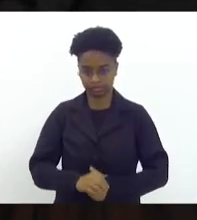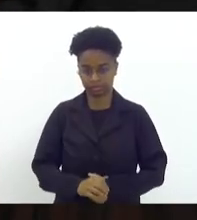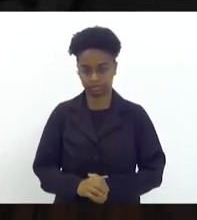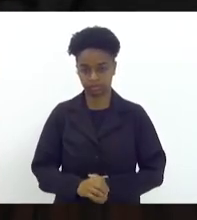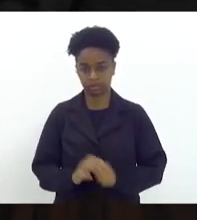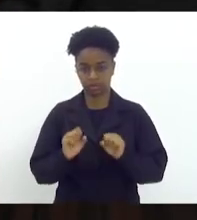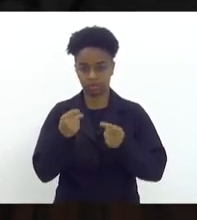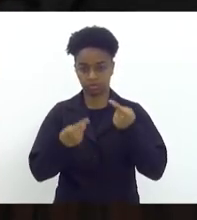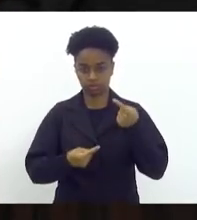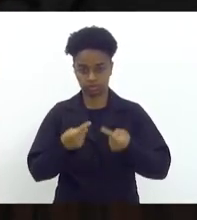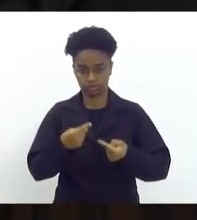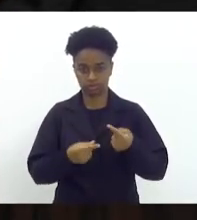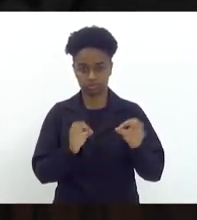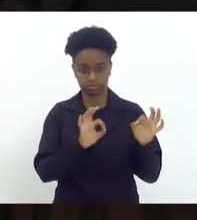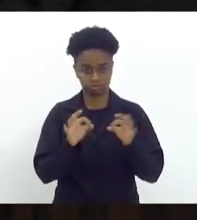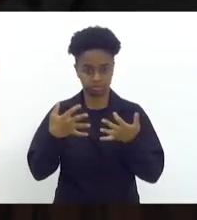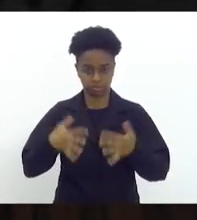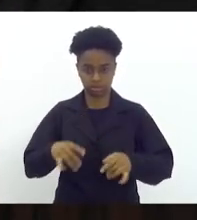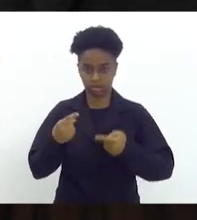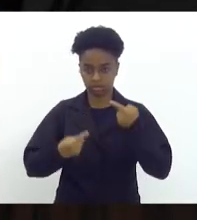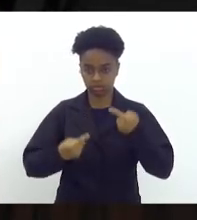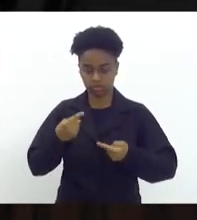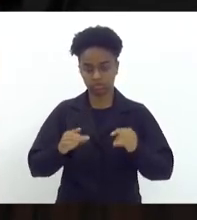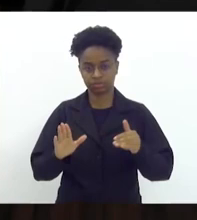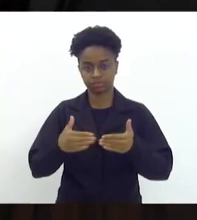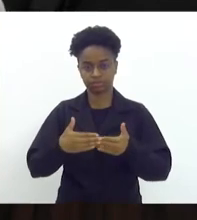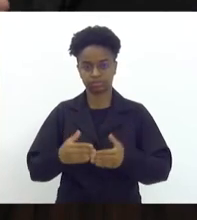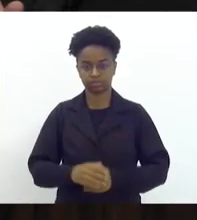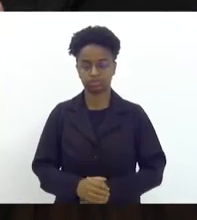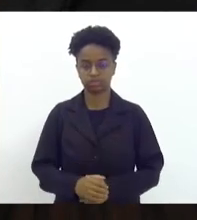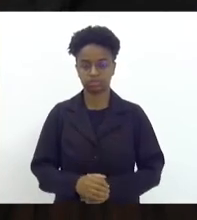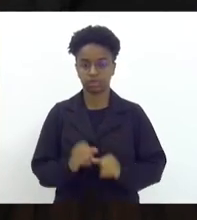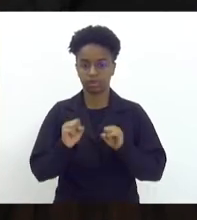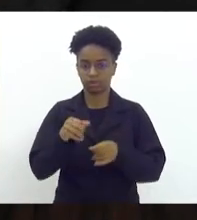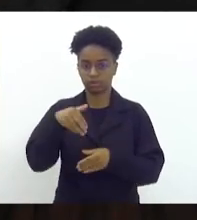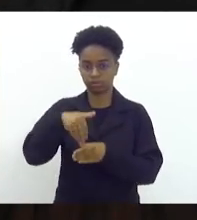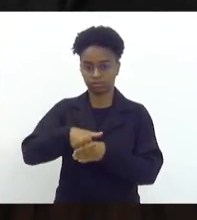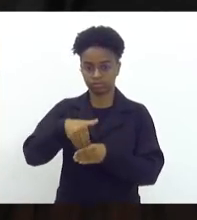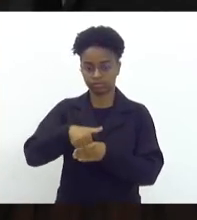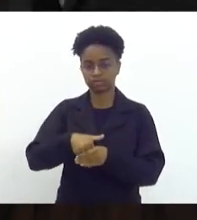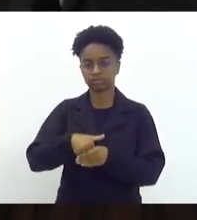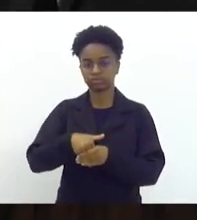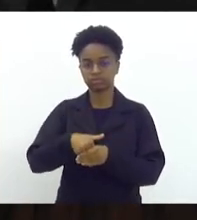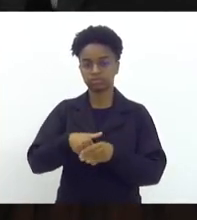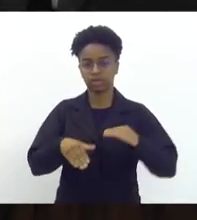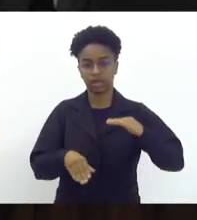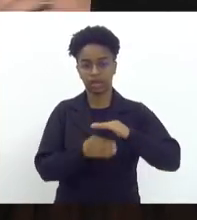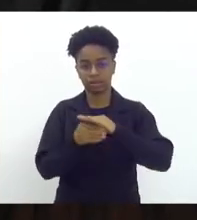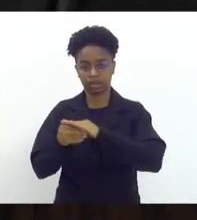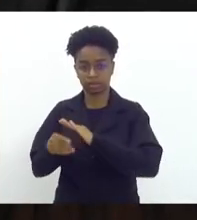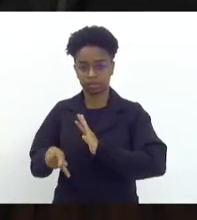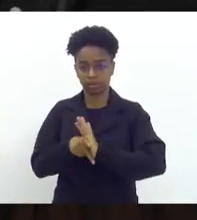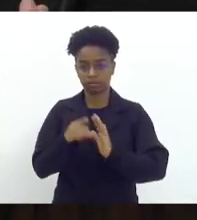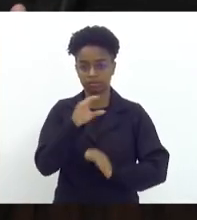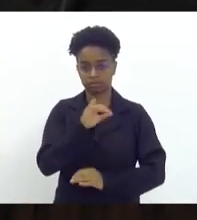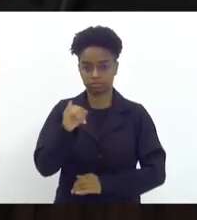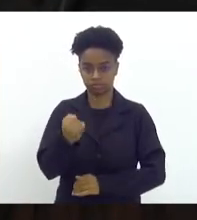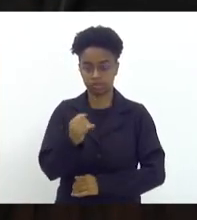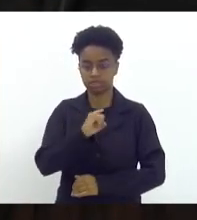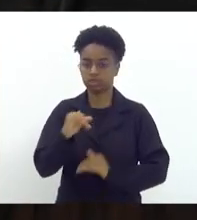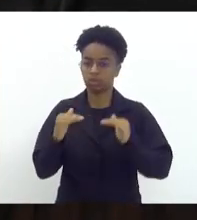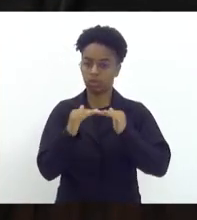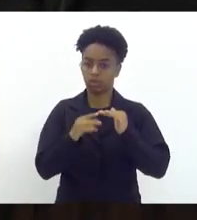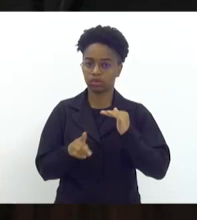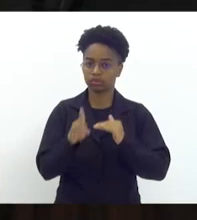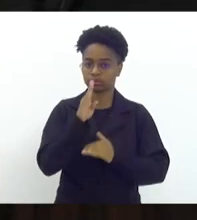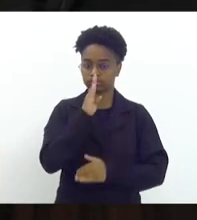em discussão não havendo Quem Queira discutir encerrado a discussão em votação as emendas da ccj senhores